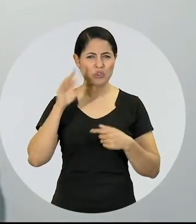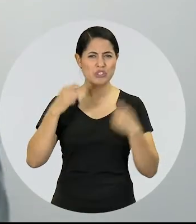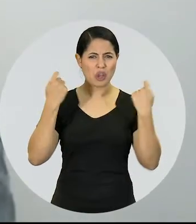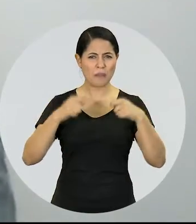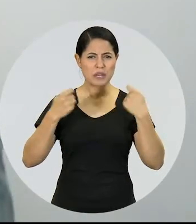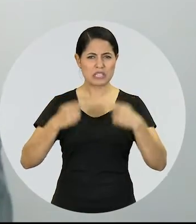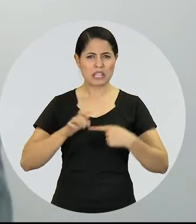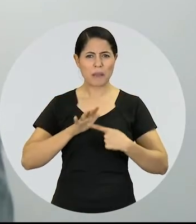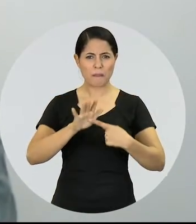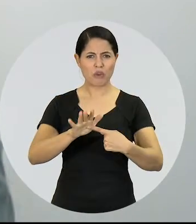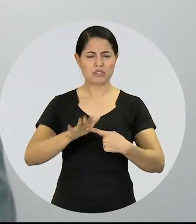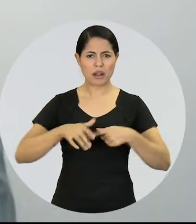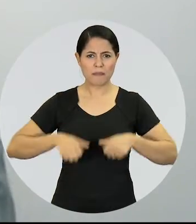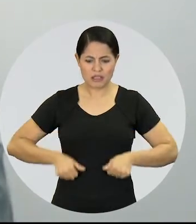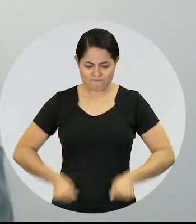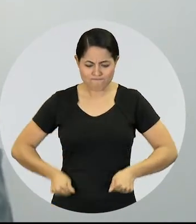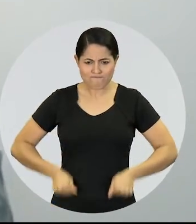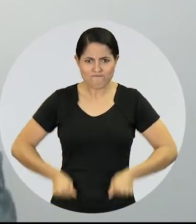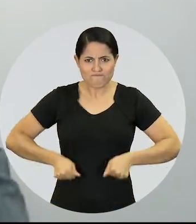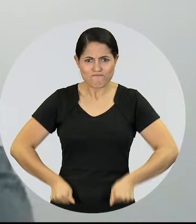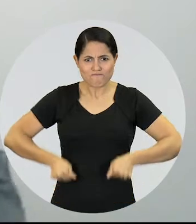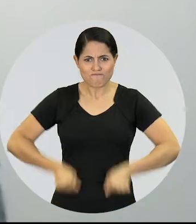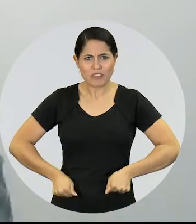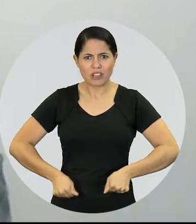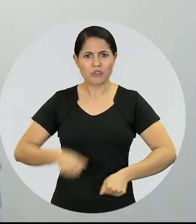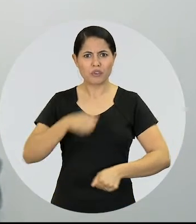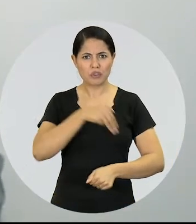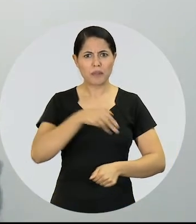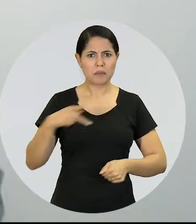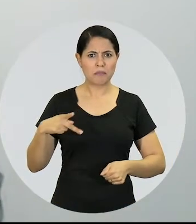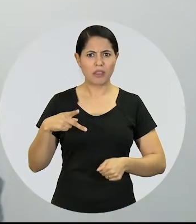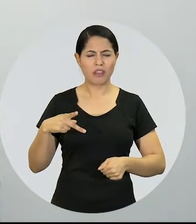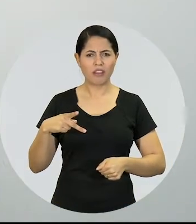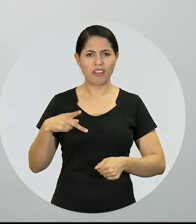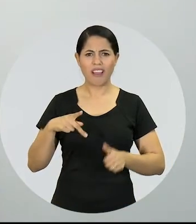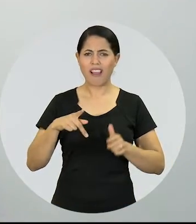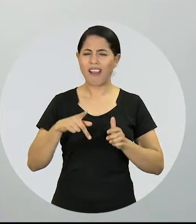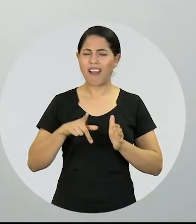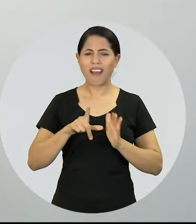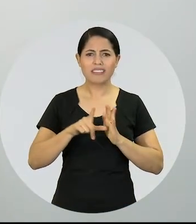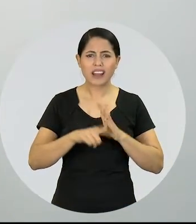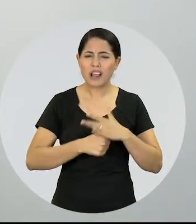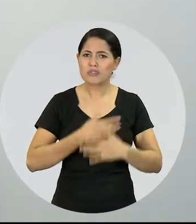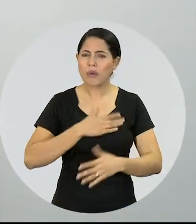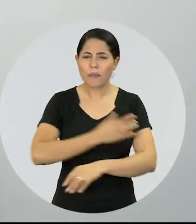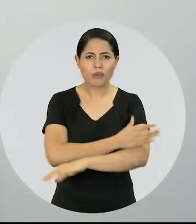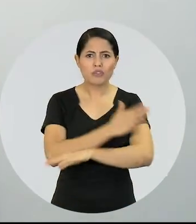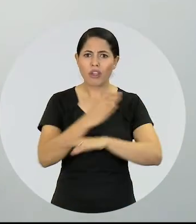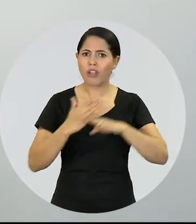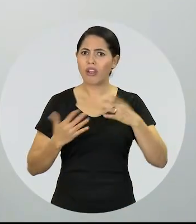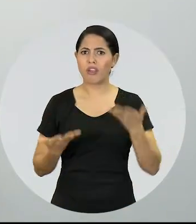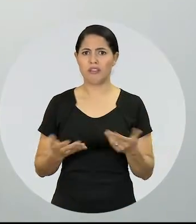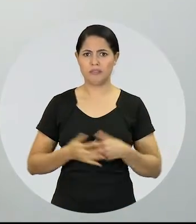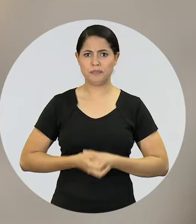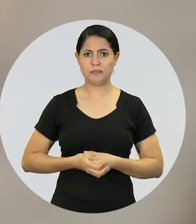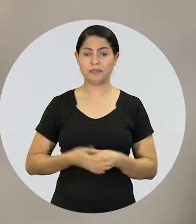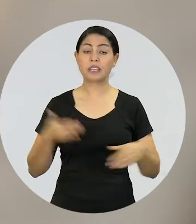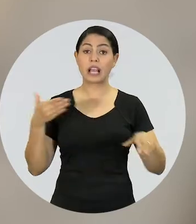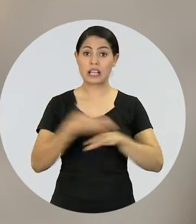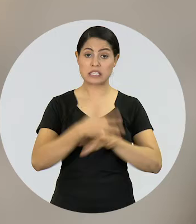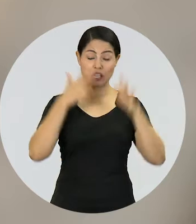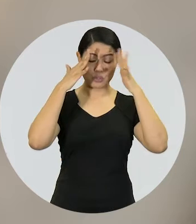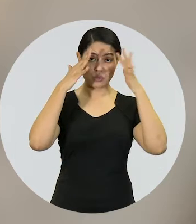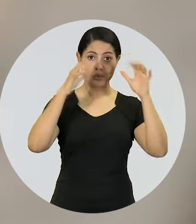que puxar minha saia para poder entrar. Eu puxei, fui até o Ministério Público, isso atrasou totalmente o meu dia.